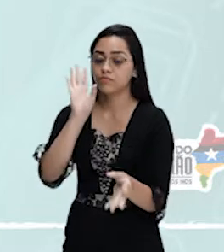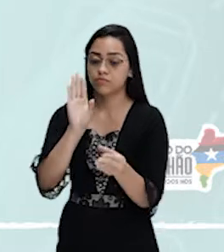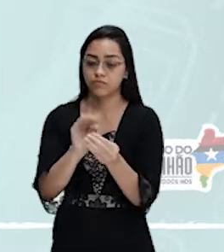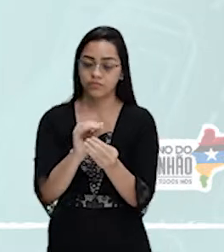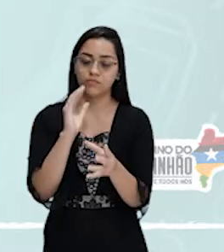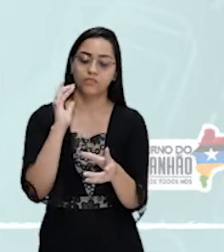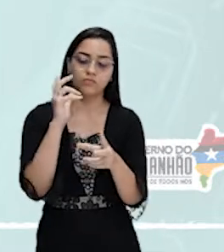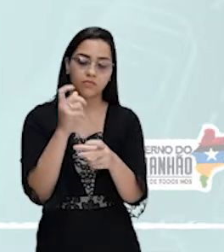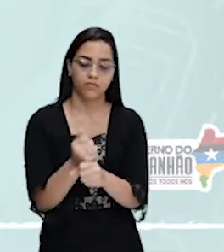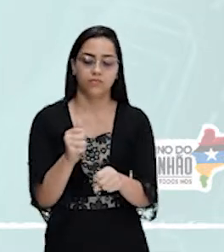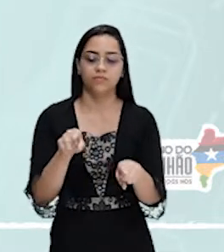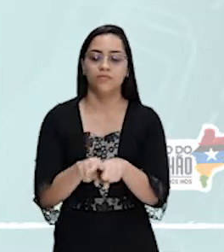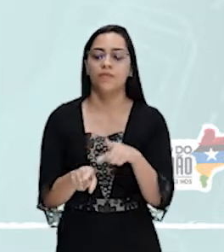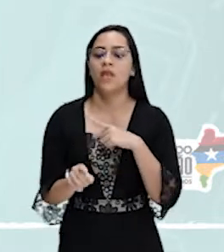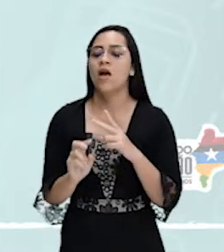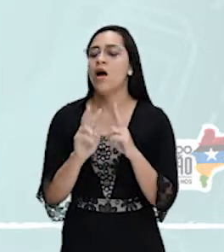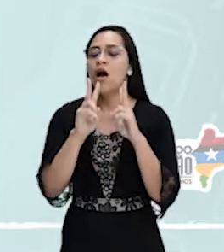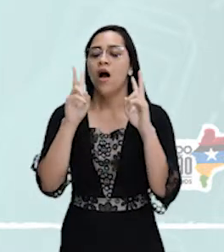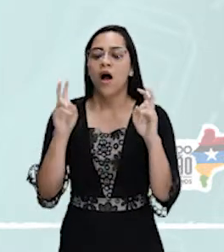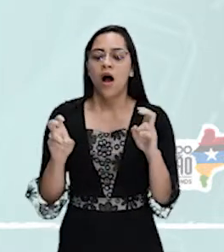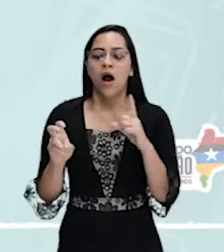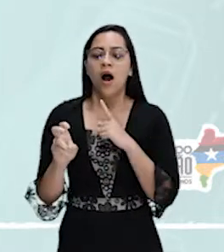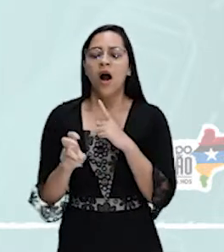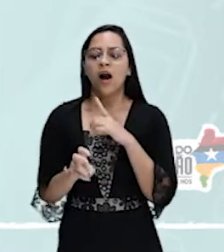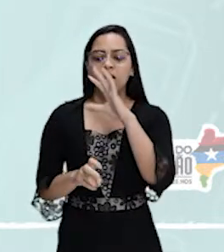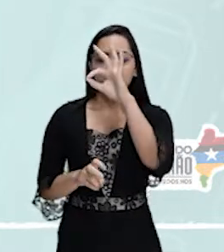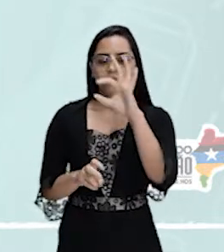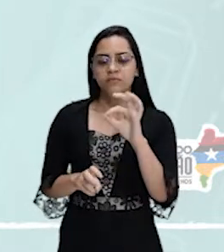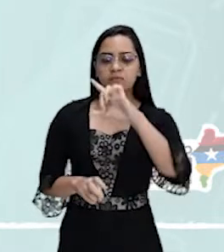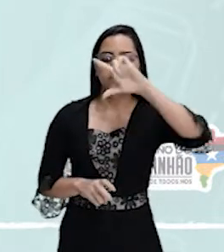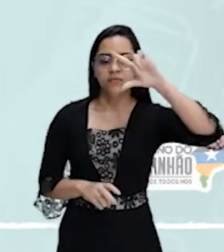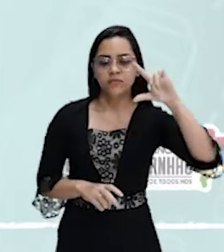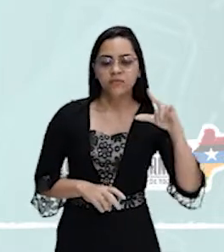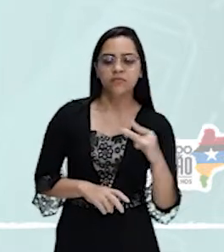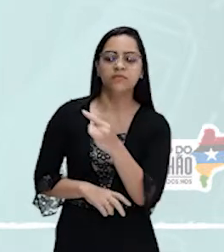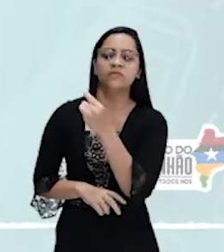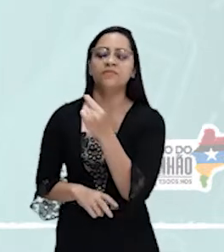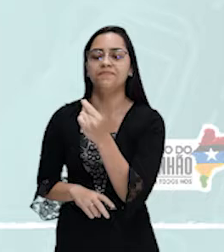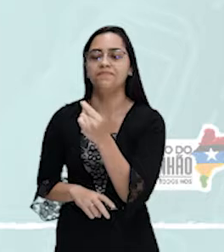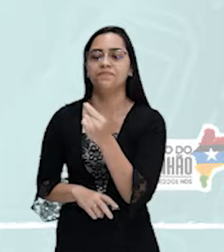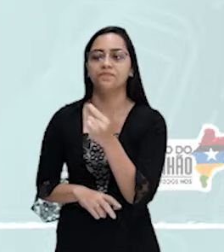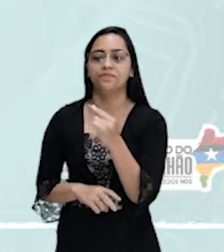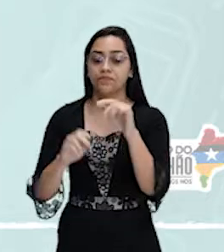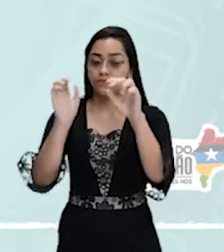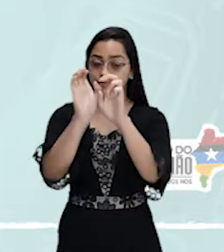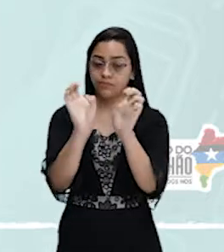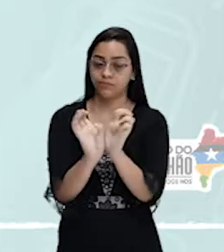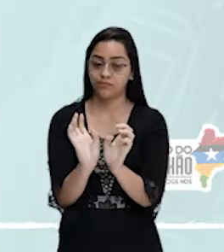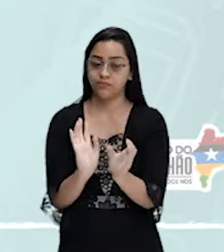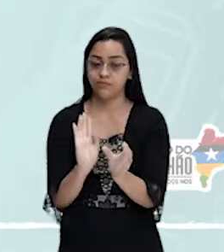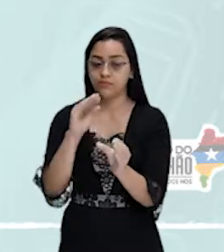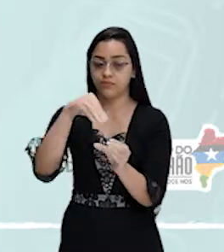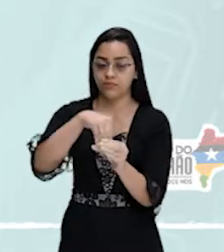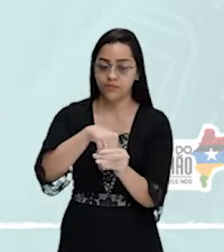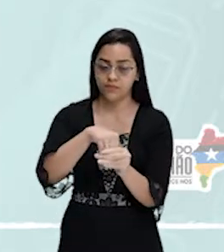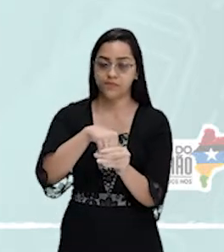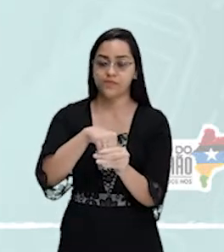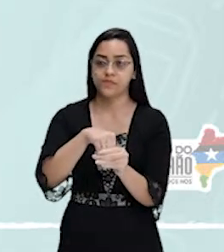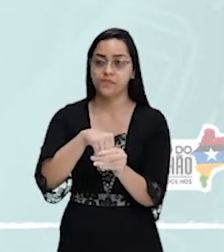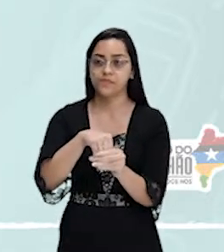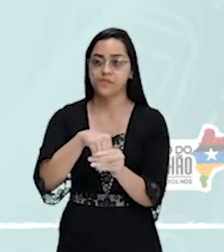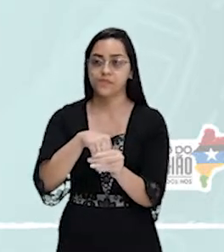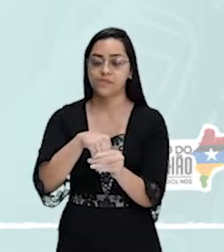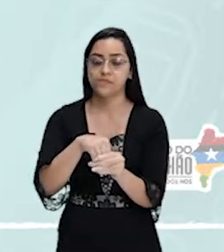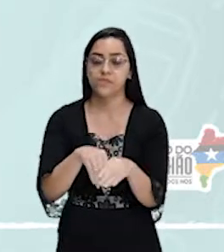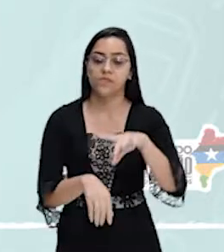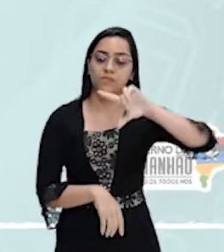introdução, vamos falar aí sobre os dados da Lua, né, alguns dados interessantes, a estrutura interna, né, assim como a Terra e a